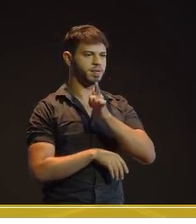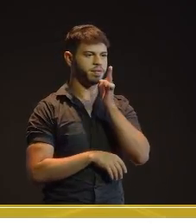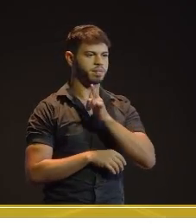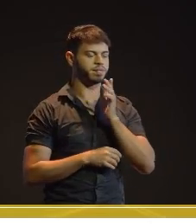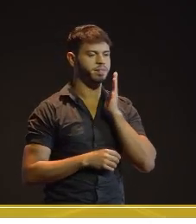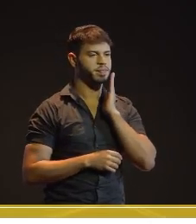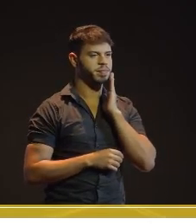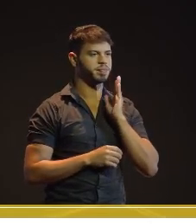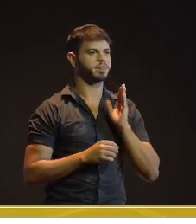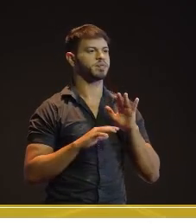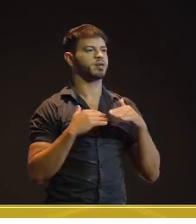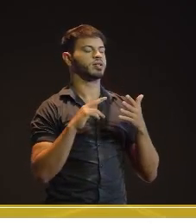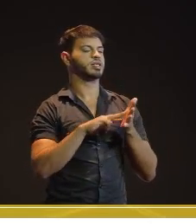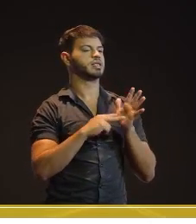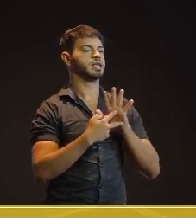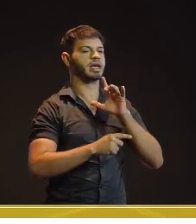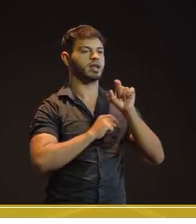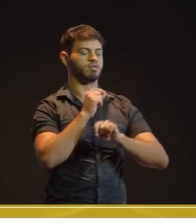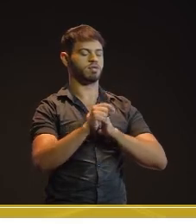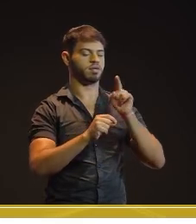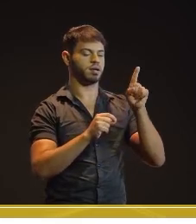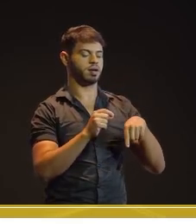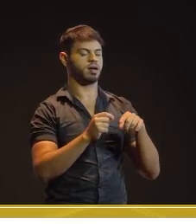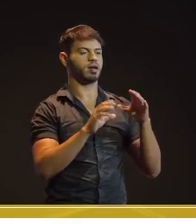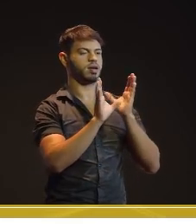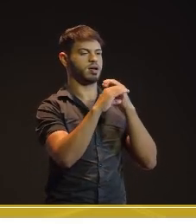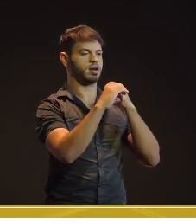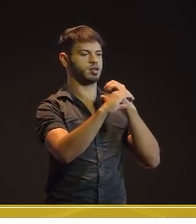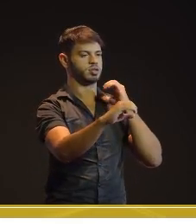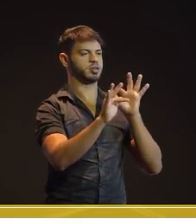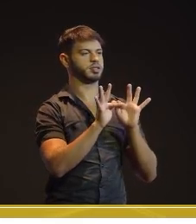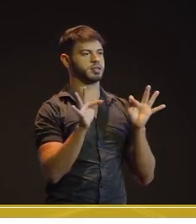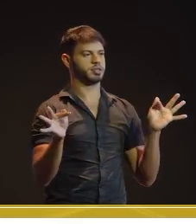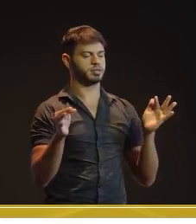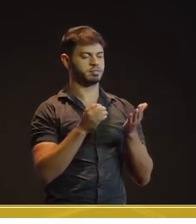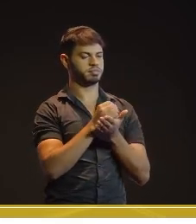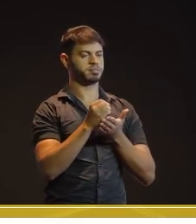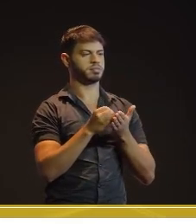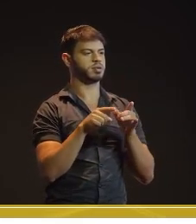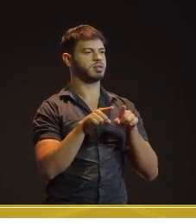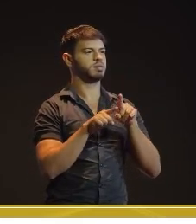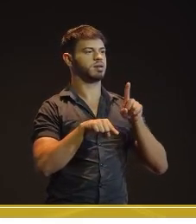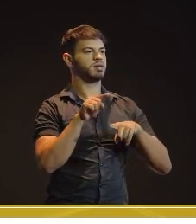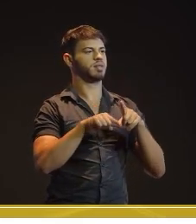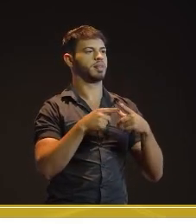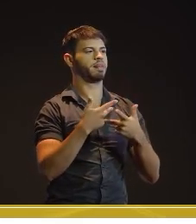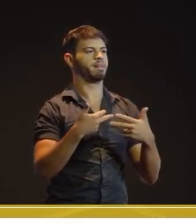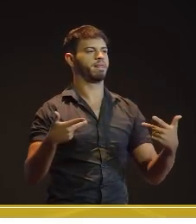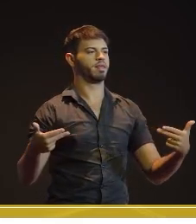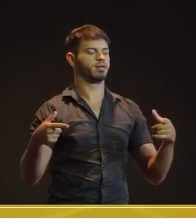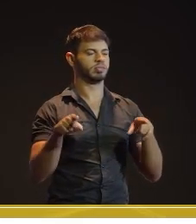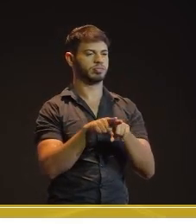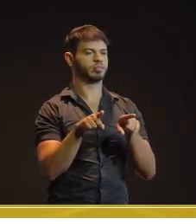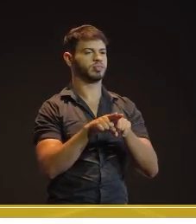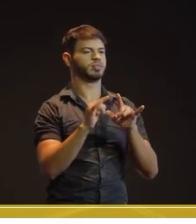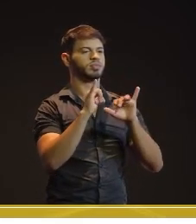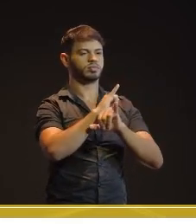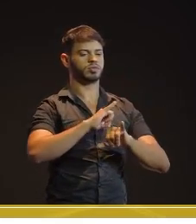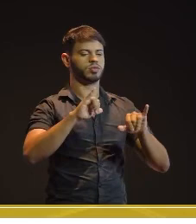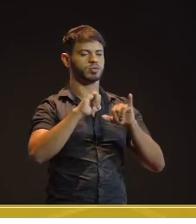correlação? Ou seja, uma engenharia rasa, produtos que estão superestimados no seu